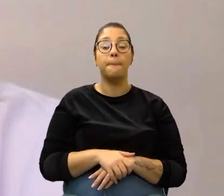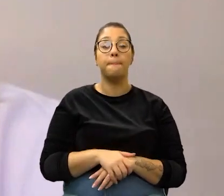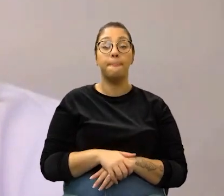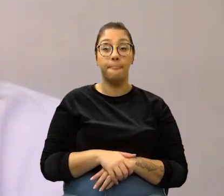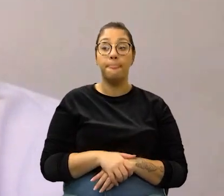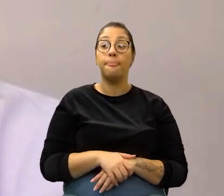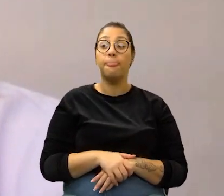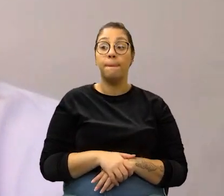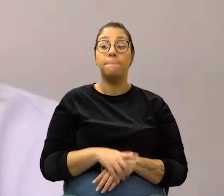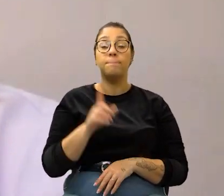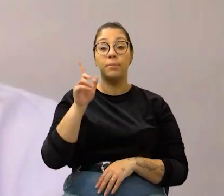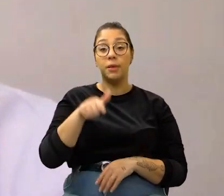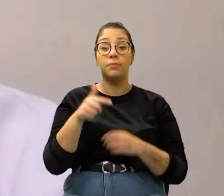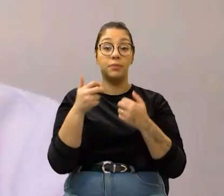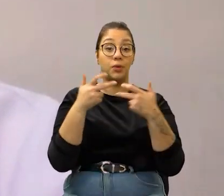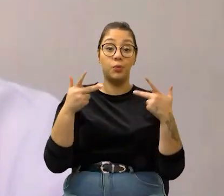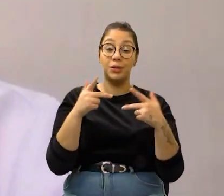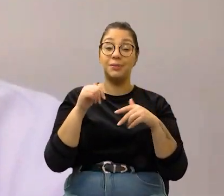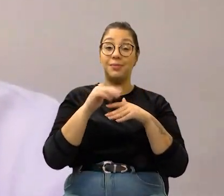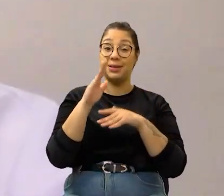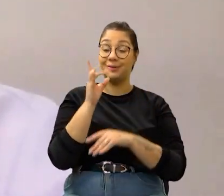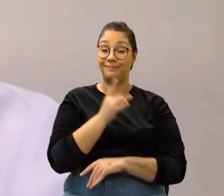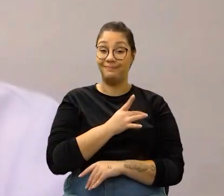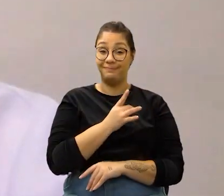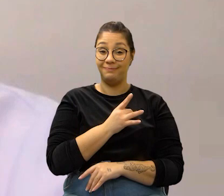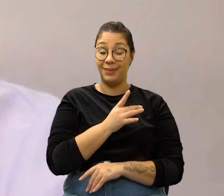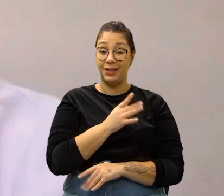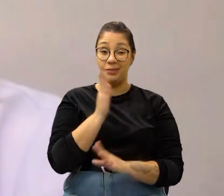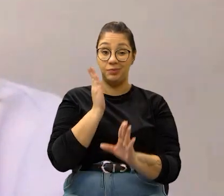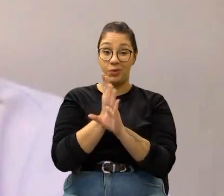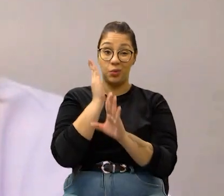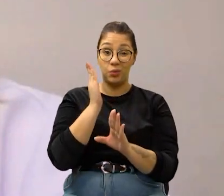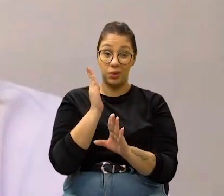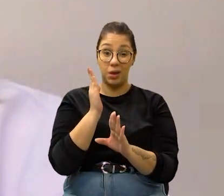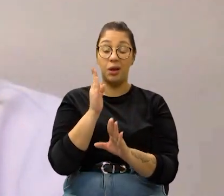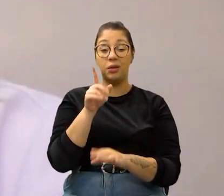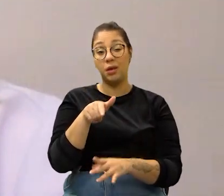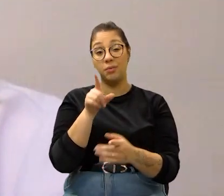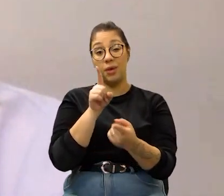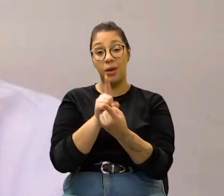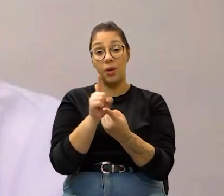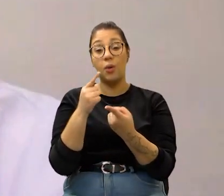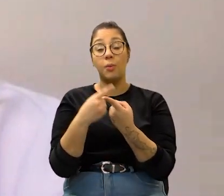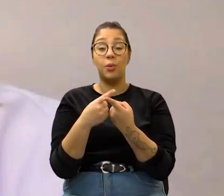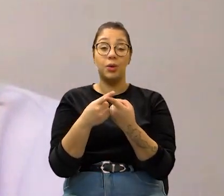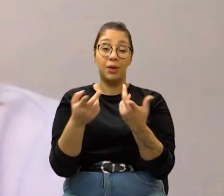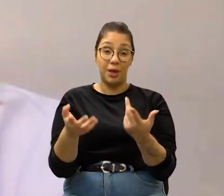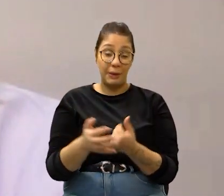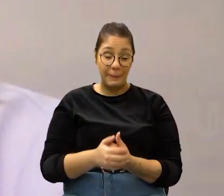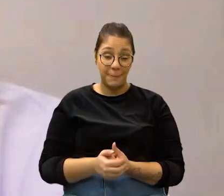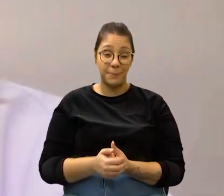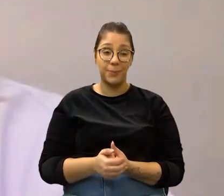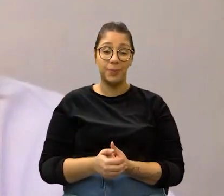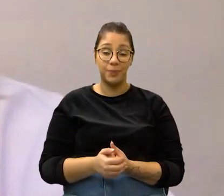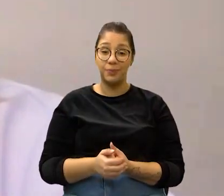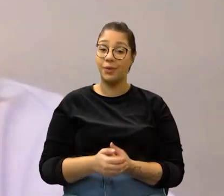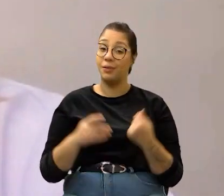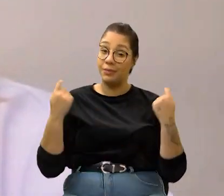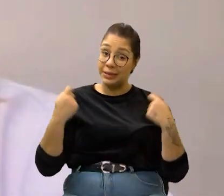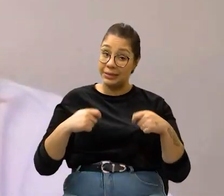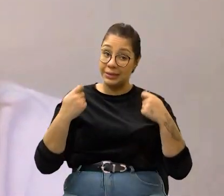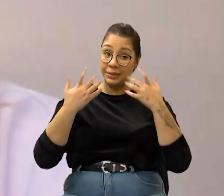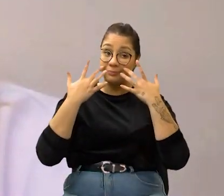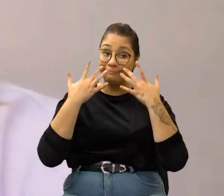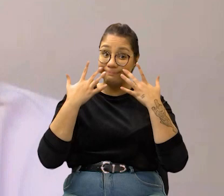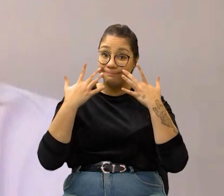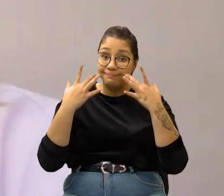e essa é uma das, acho que é o que a gente mais teme, né, num diagnóstico de um paciente, porque realmente